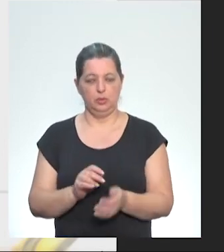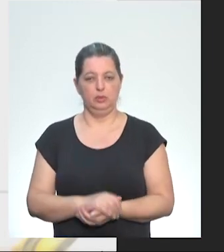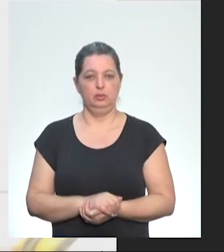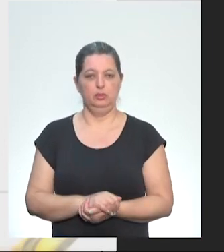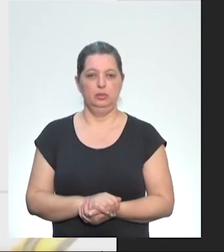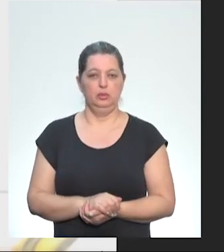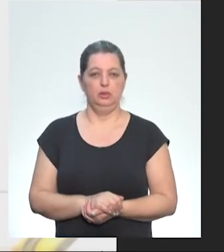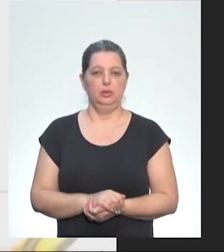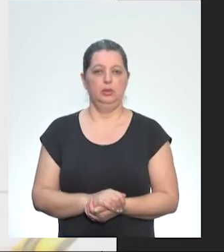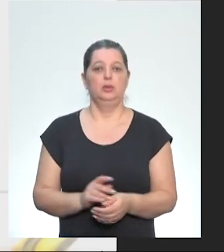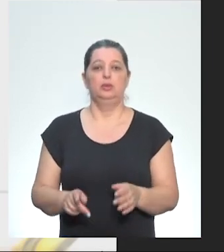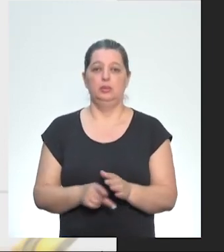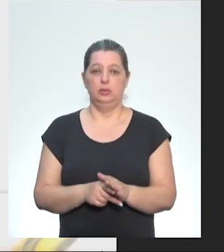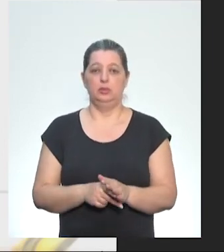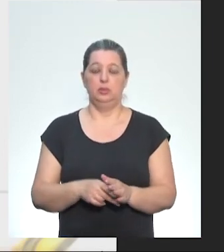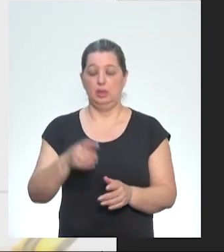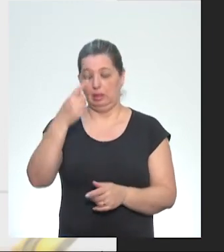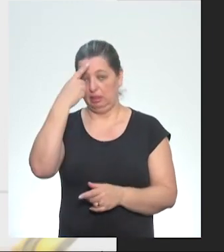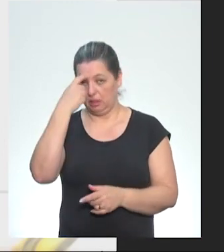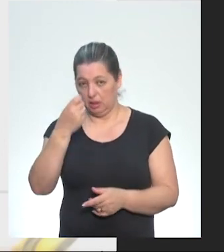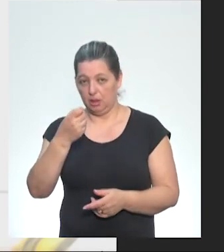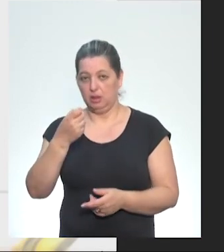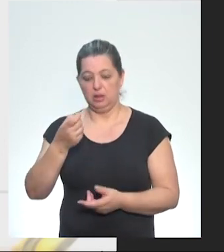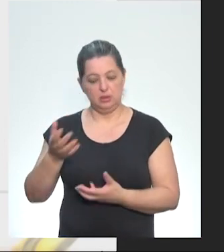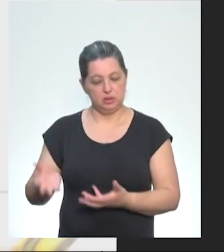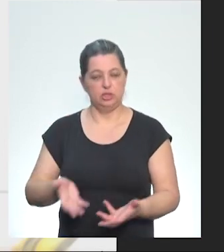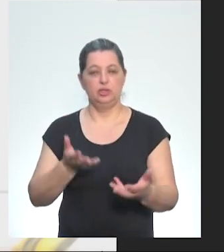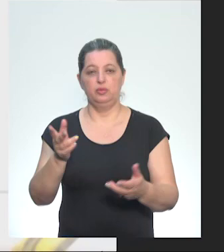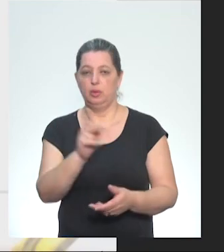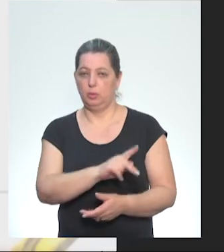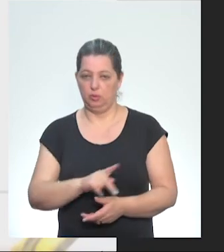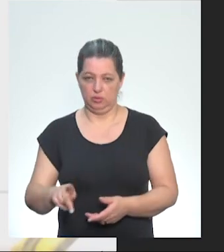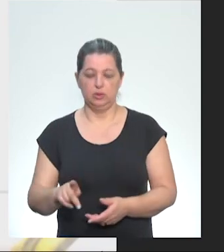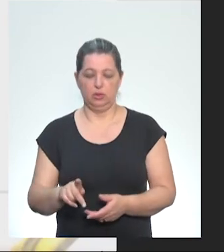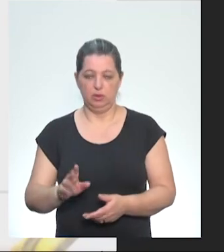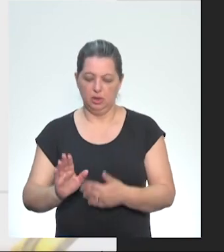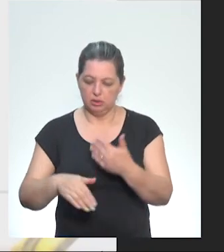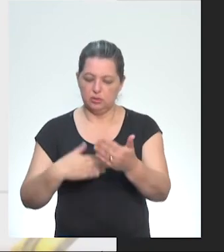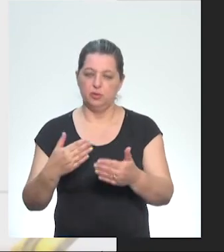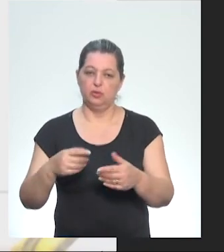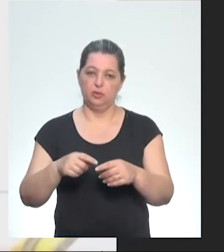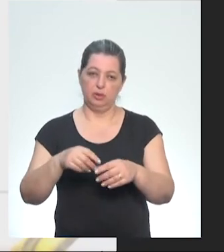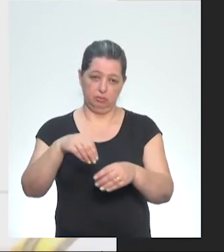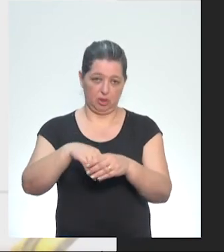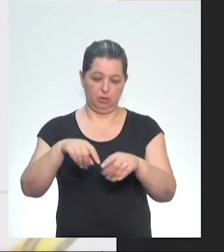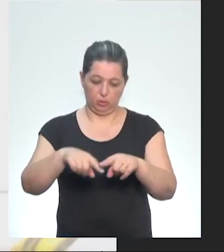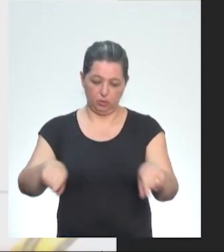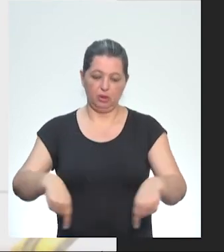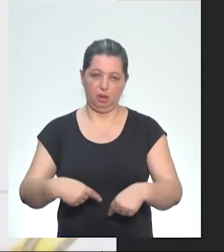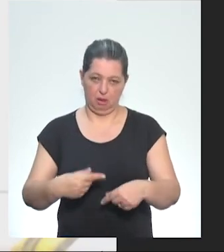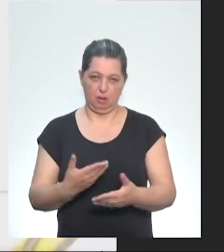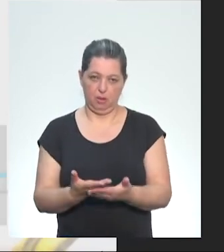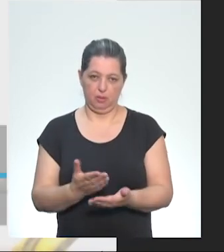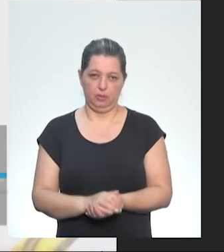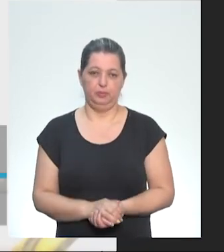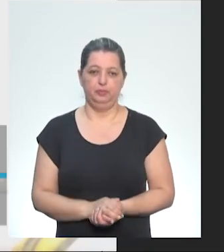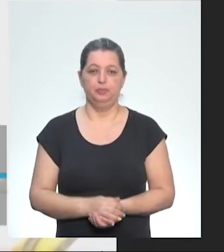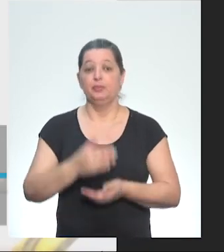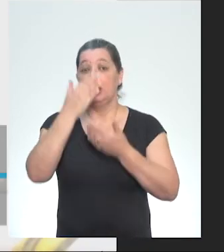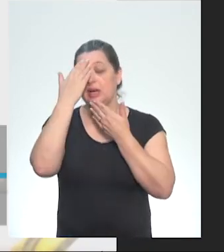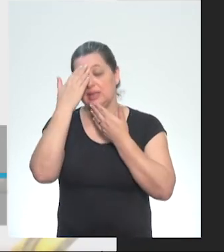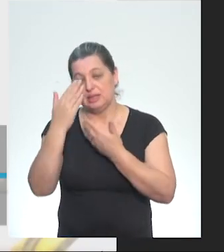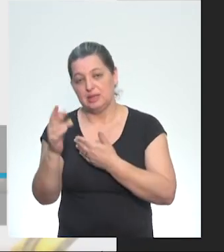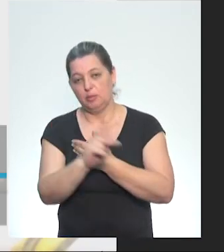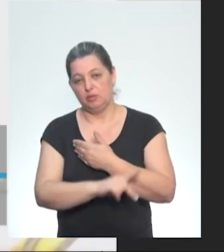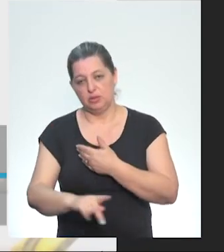os professores que querem reproduzir esse jogo dentro de uma aula. Eu acho que era isso. Já queria agradecer a professora Sheila